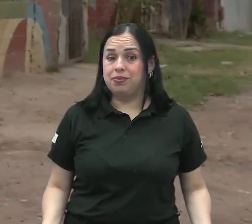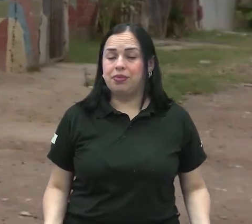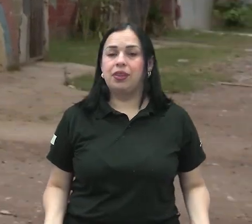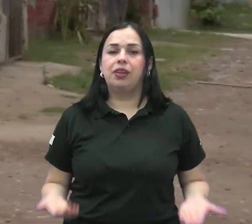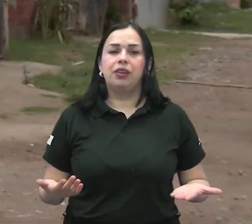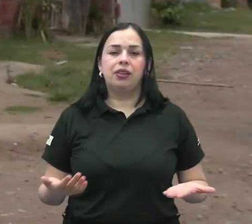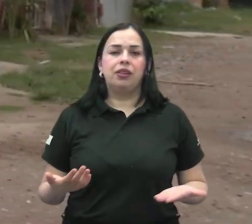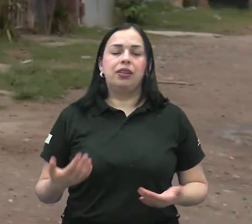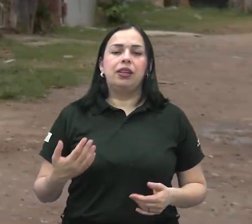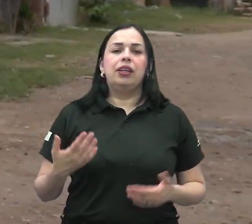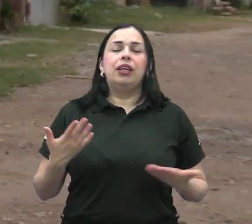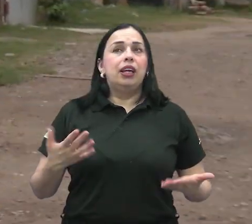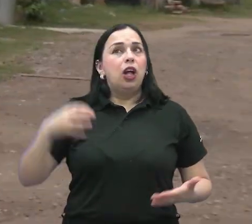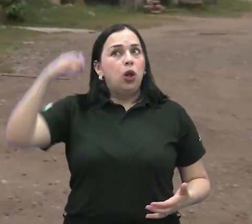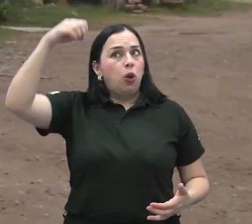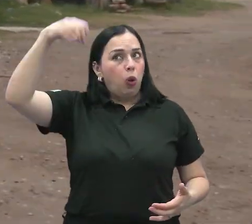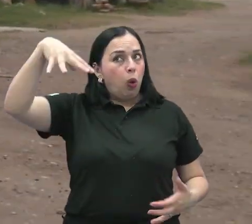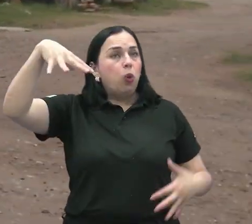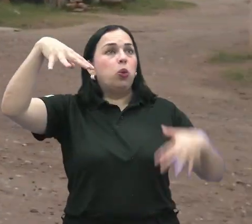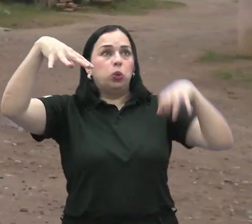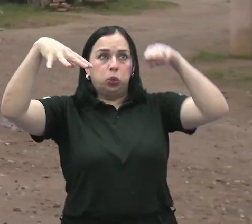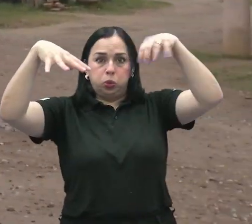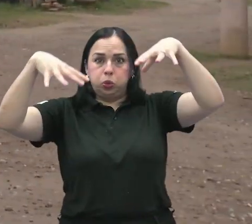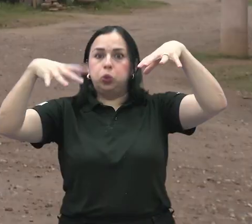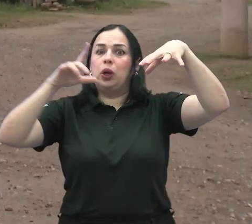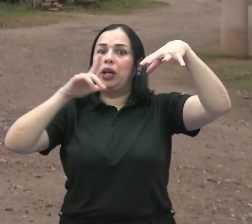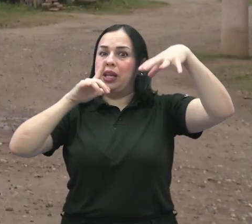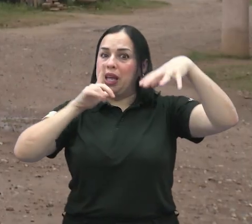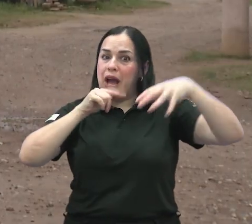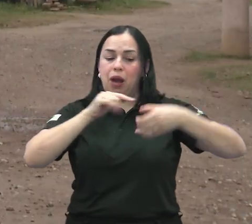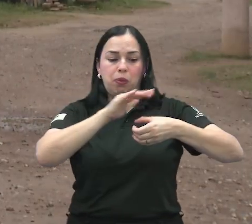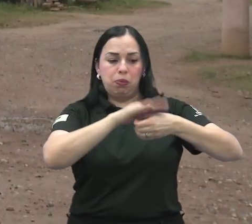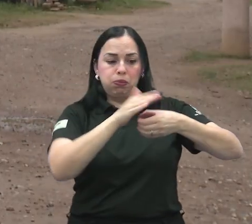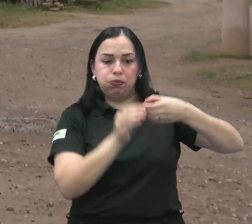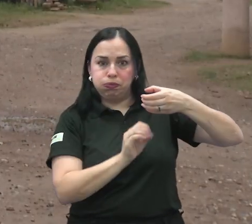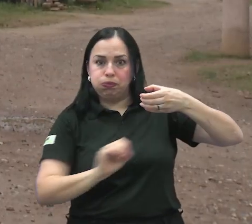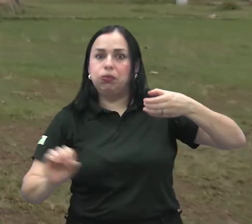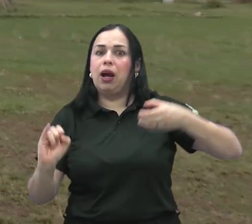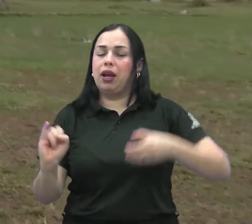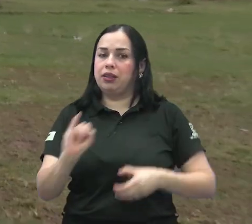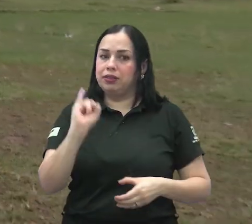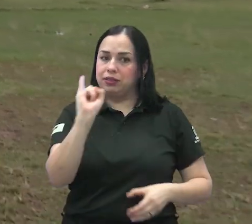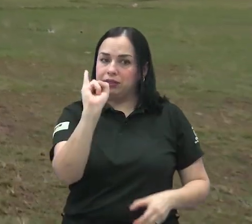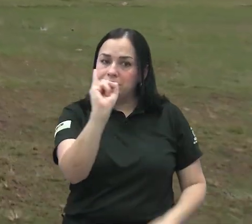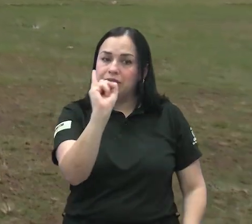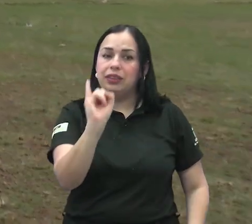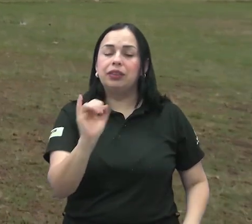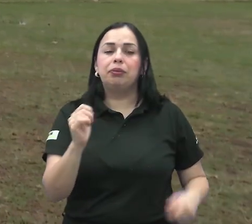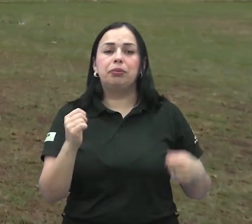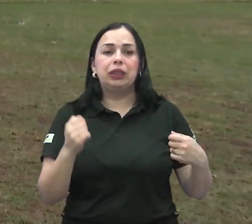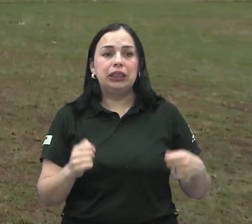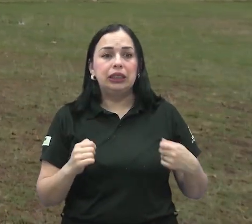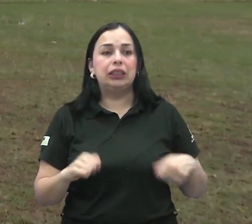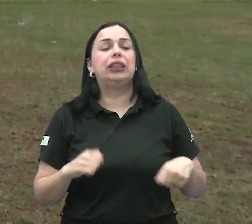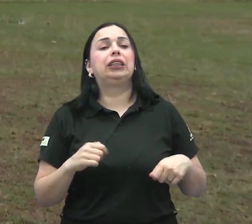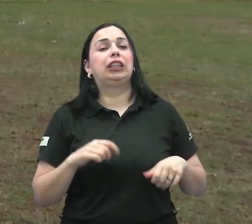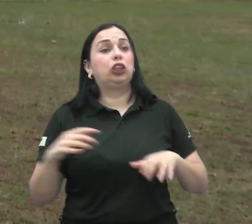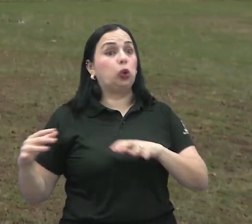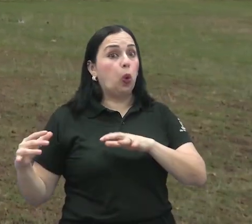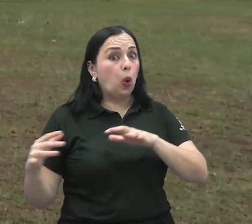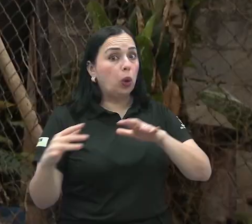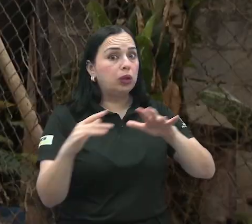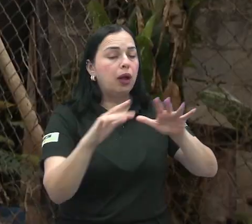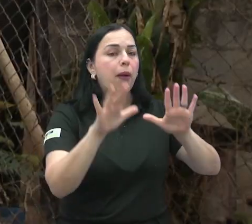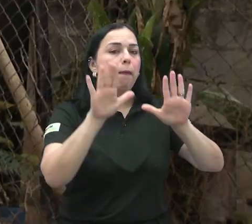impossível pensar em viver sem energia elétrica e saneamento básico, né? Apesar disso ser realidade em